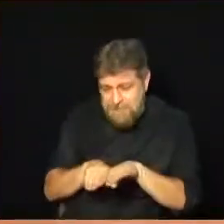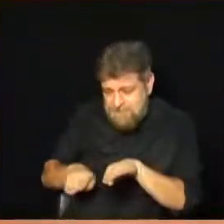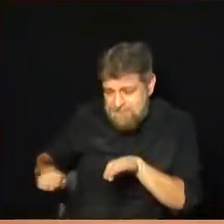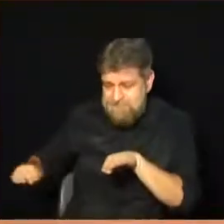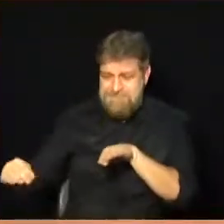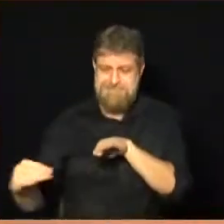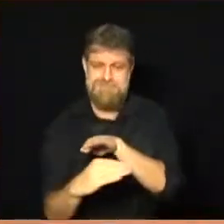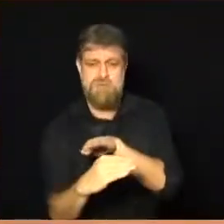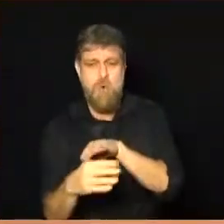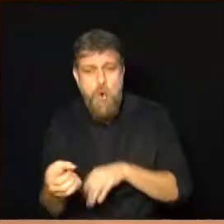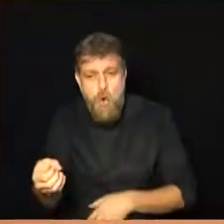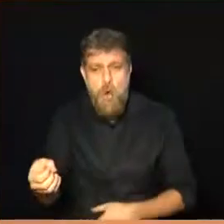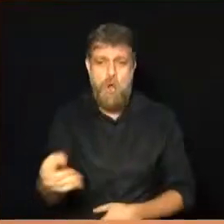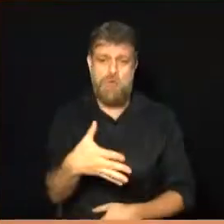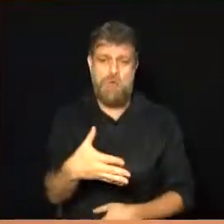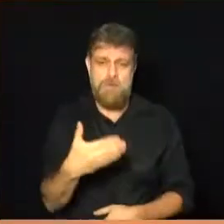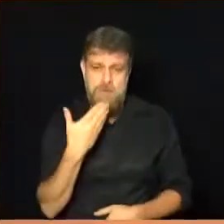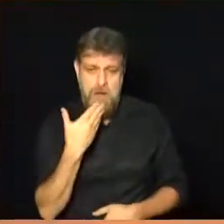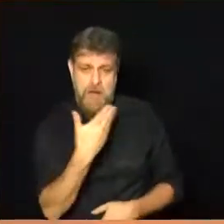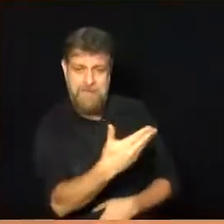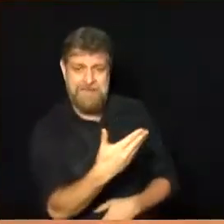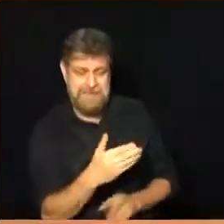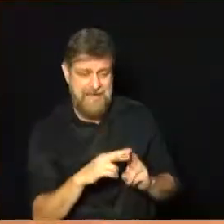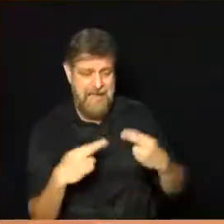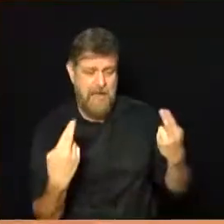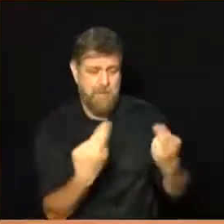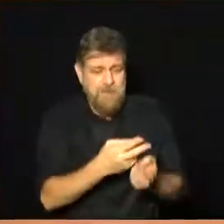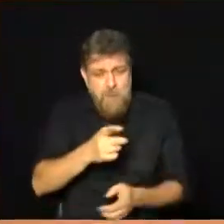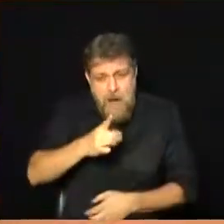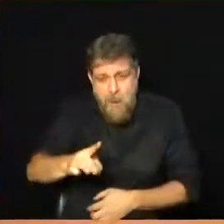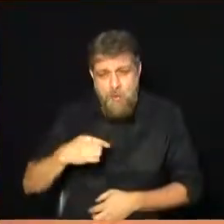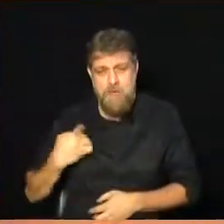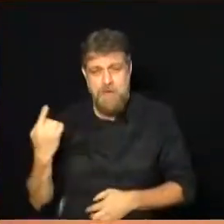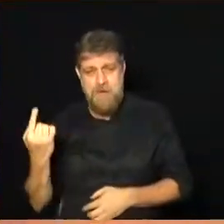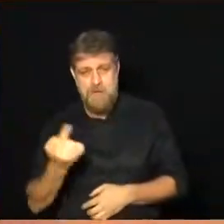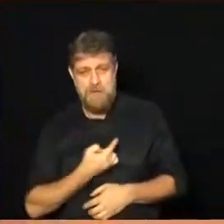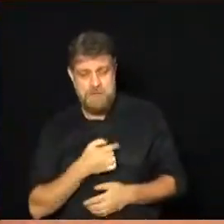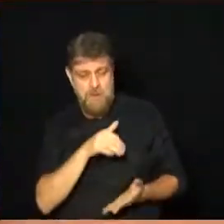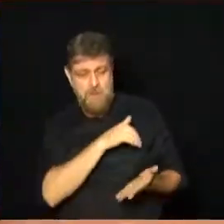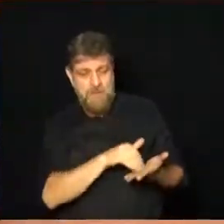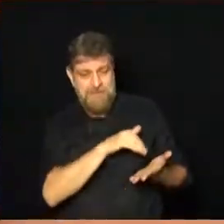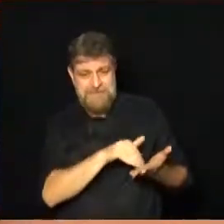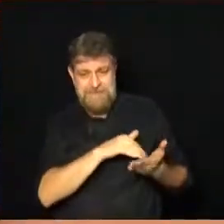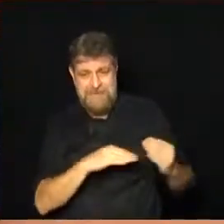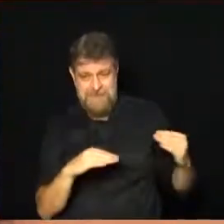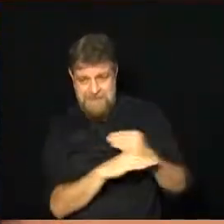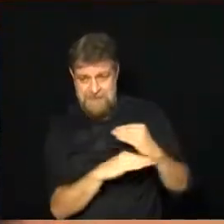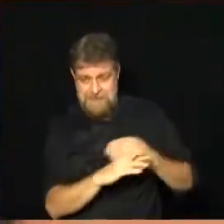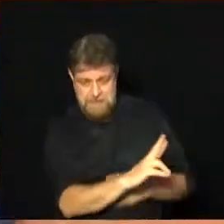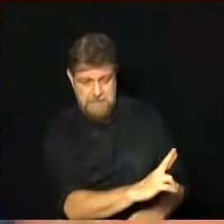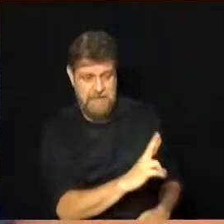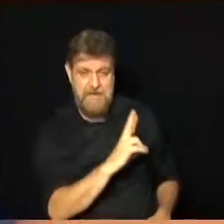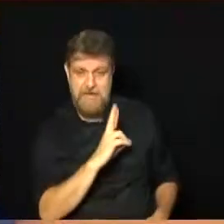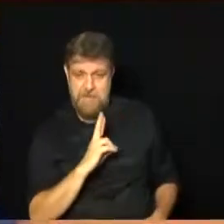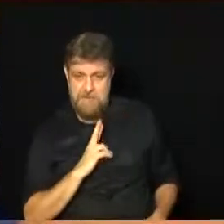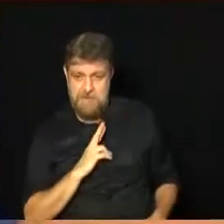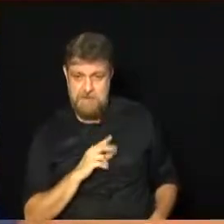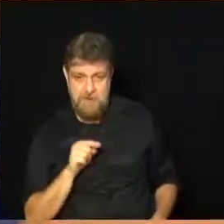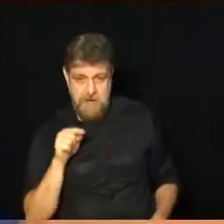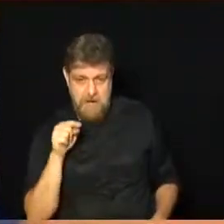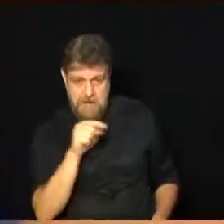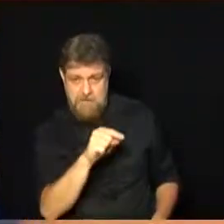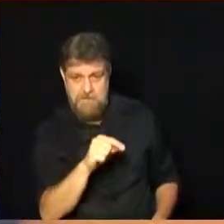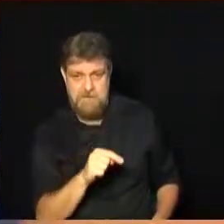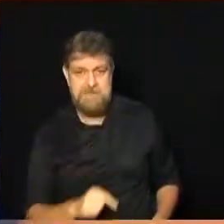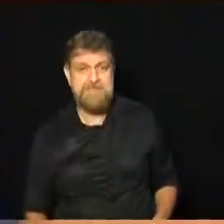ao secretário também. E na última reunião da Comissão de Mobilidade aqui, o secretário Vinícius falou que a sua pasta é responsável